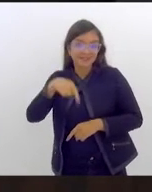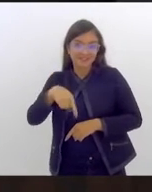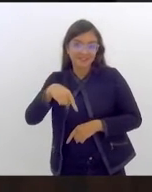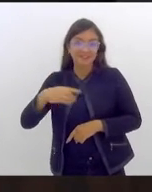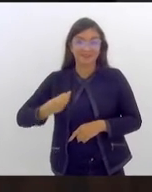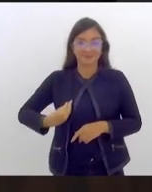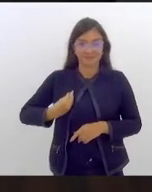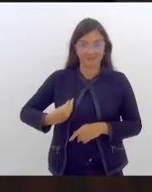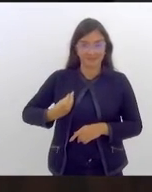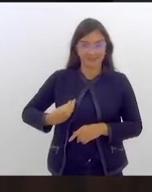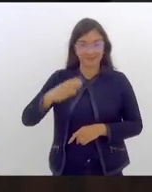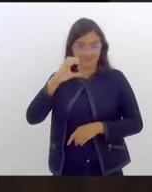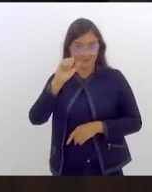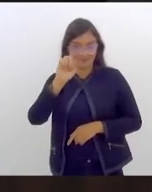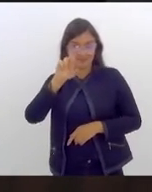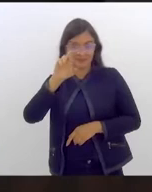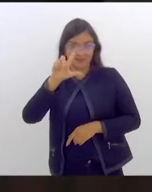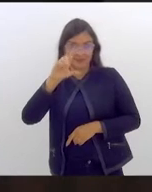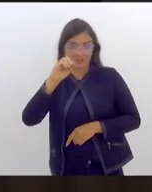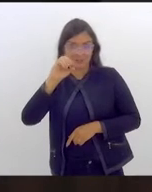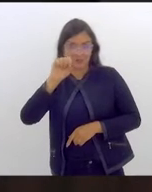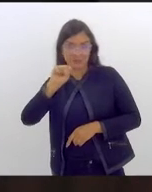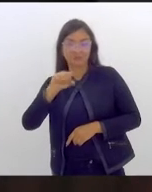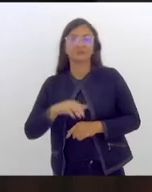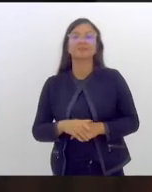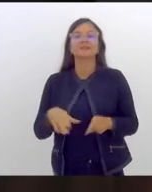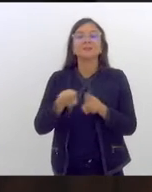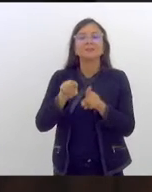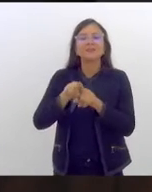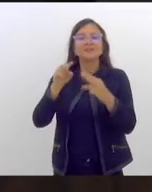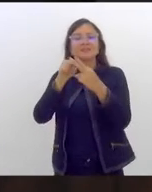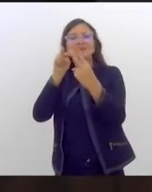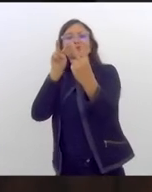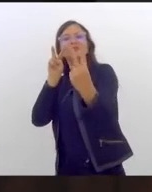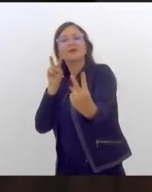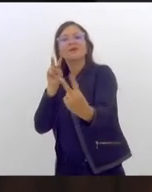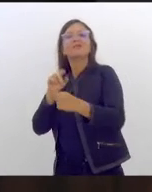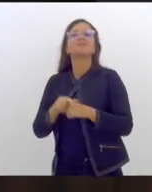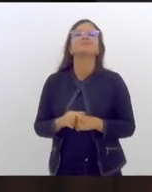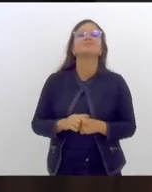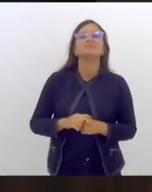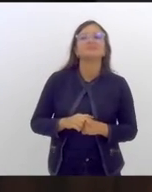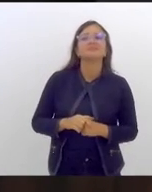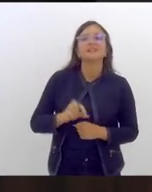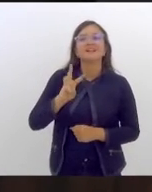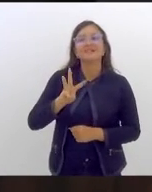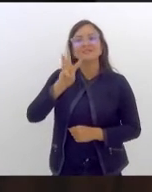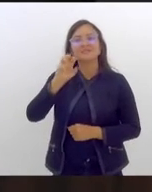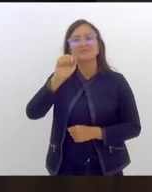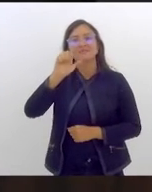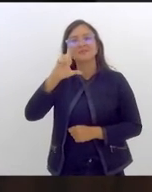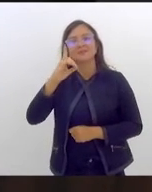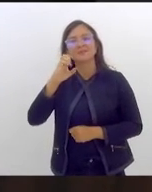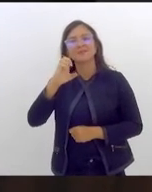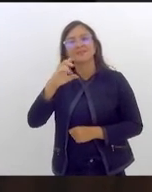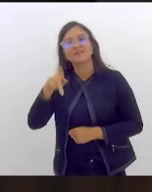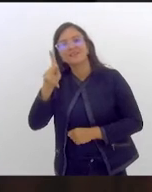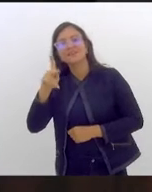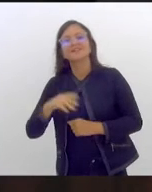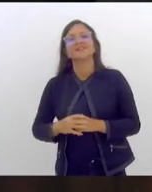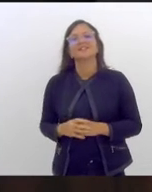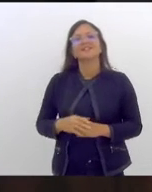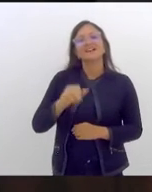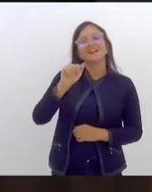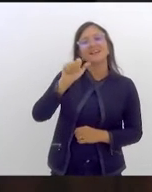Subtenente Bernardo aqui online Deputado valtech deputada Alana Passos Obrigada